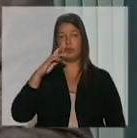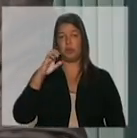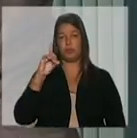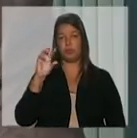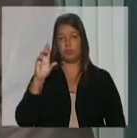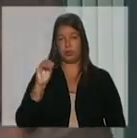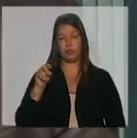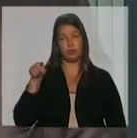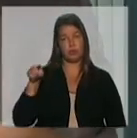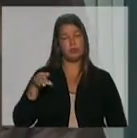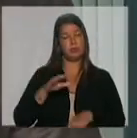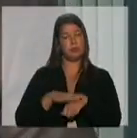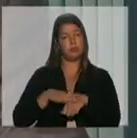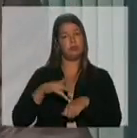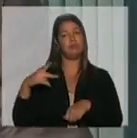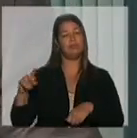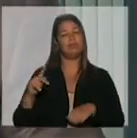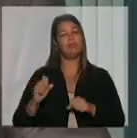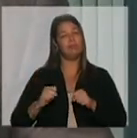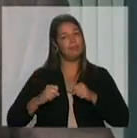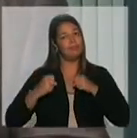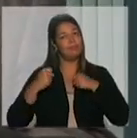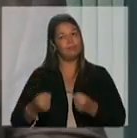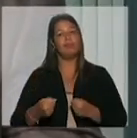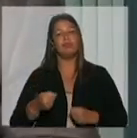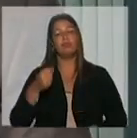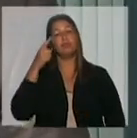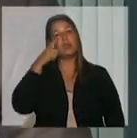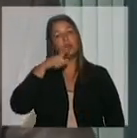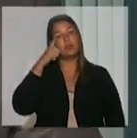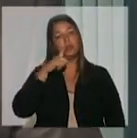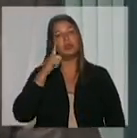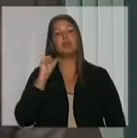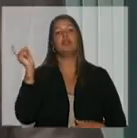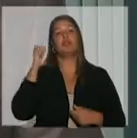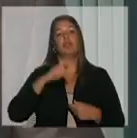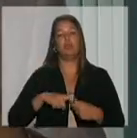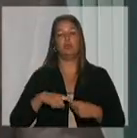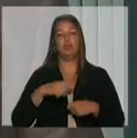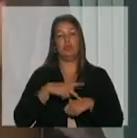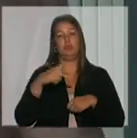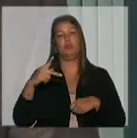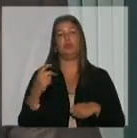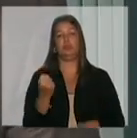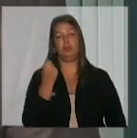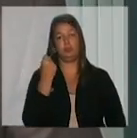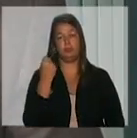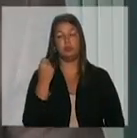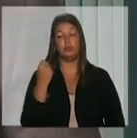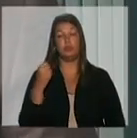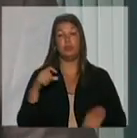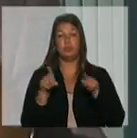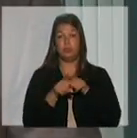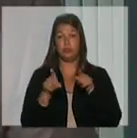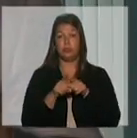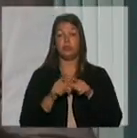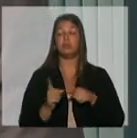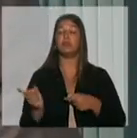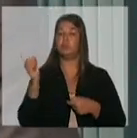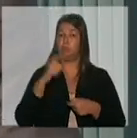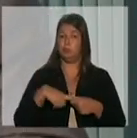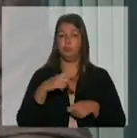com o nosso José Mauro, que está na diretoria da Petrobras, a gente consiga voltar a ter uma Petrobras pujante. A gente volte a